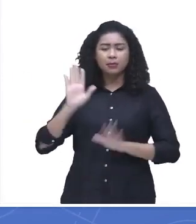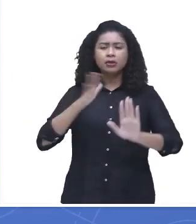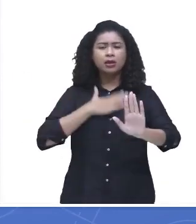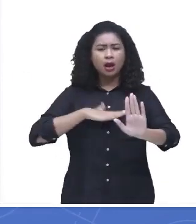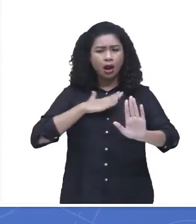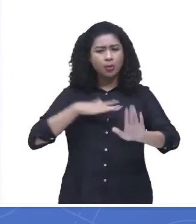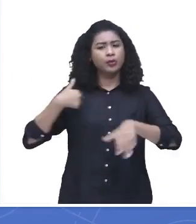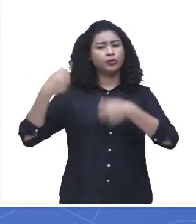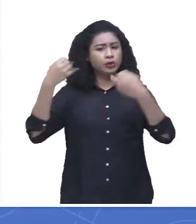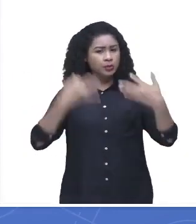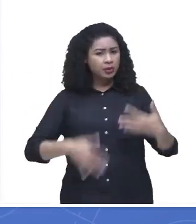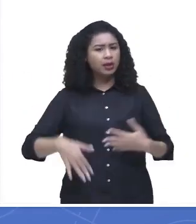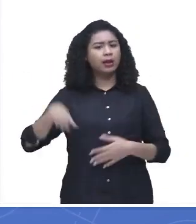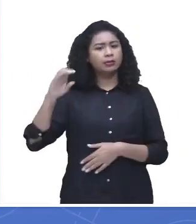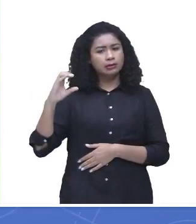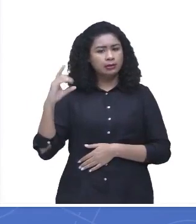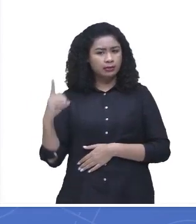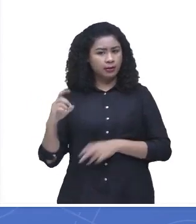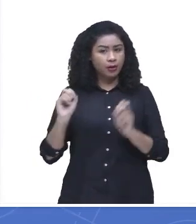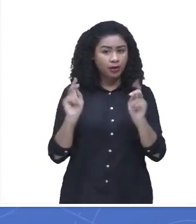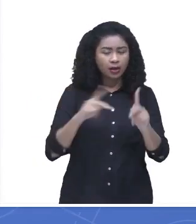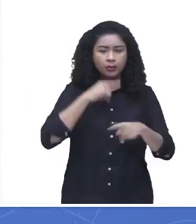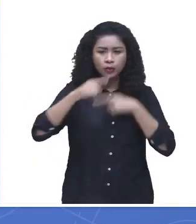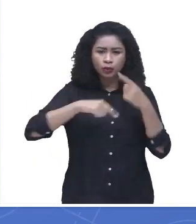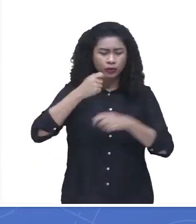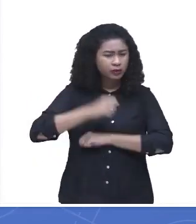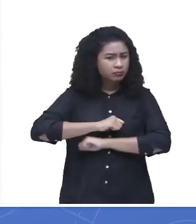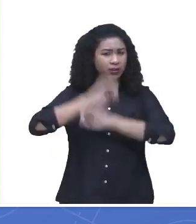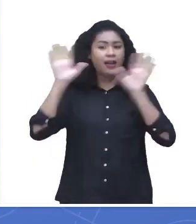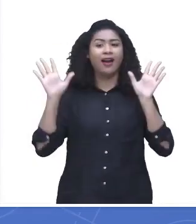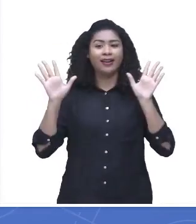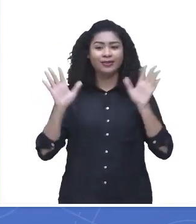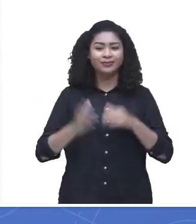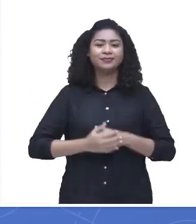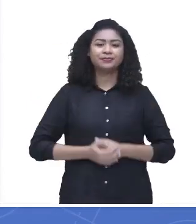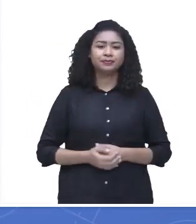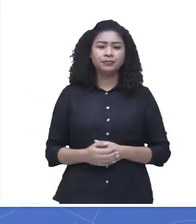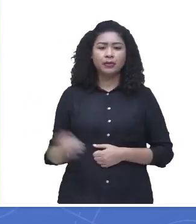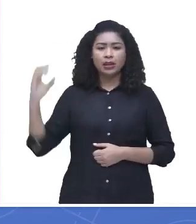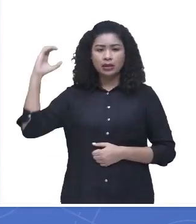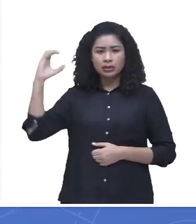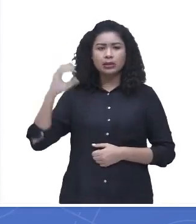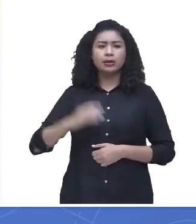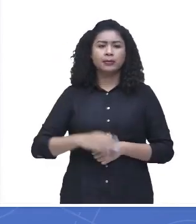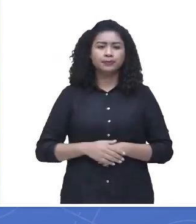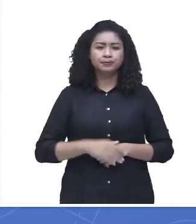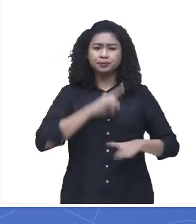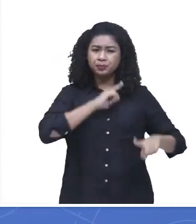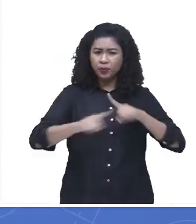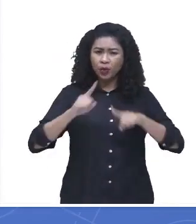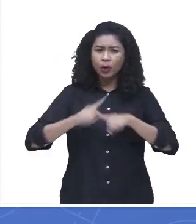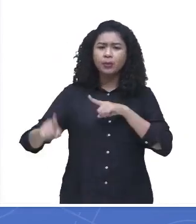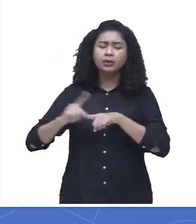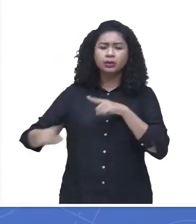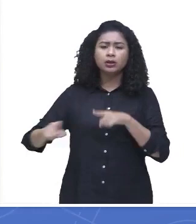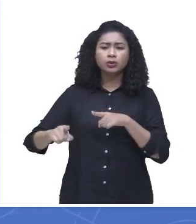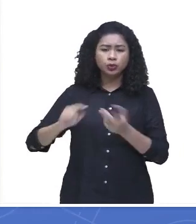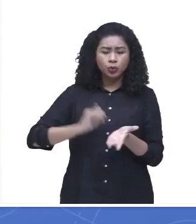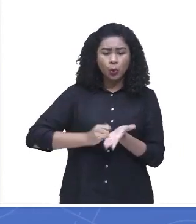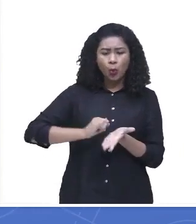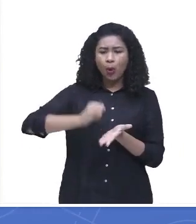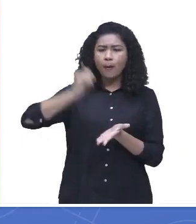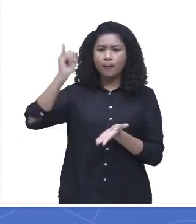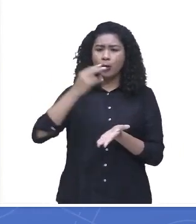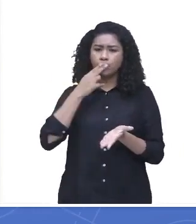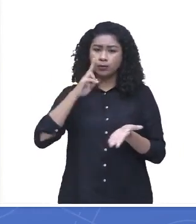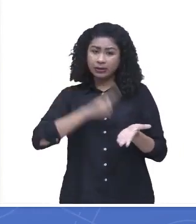as outras para nós eliminarmos qualquer dúvida. Proibição da cobrança de imposto do selo, decretada pela Inglaterra, que extinguiu a principal fonte de